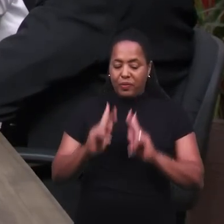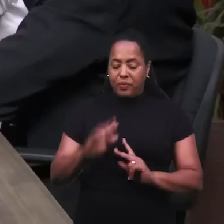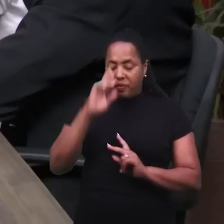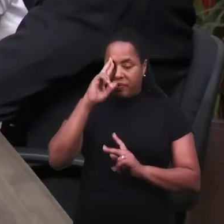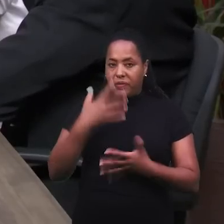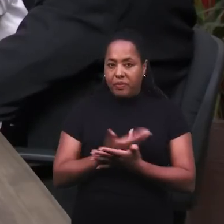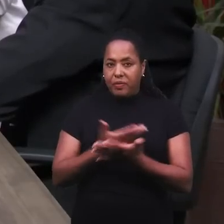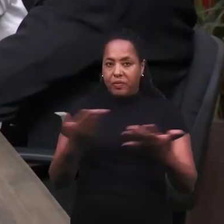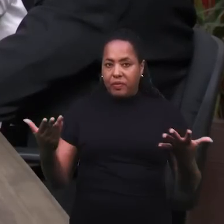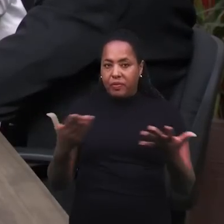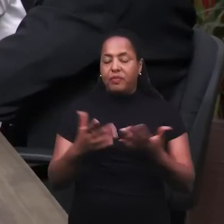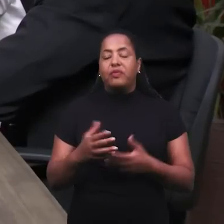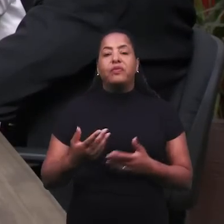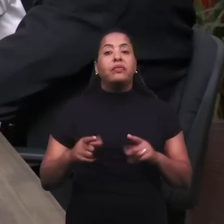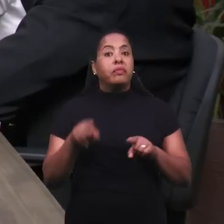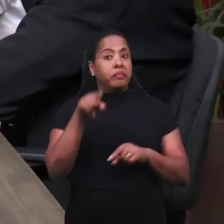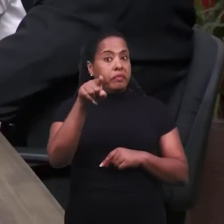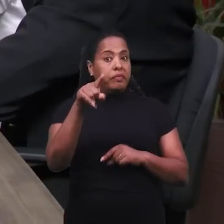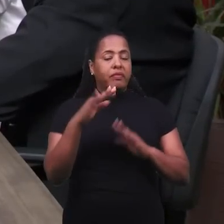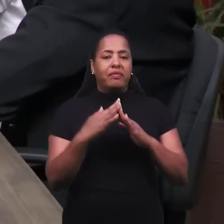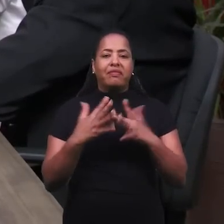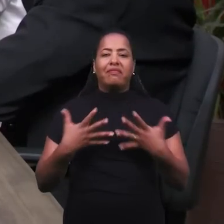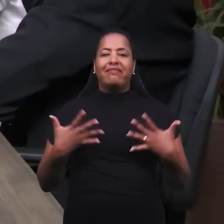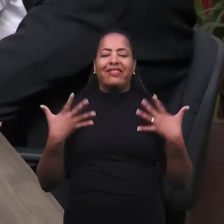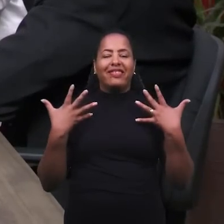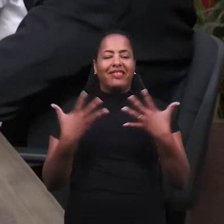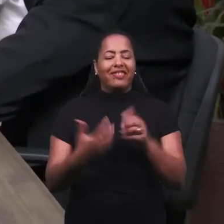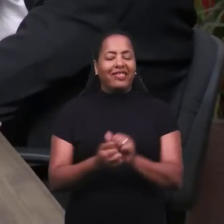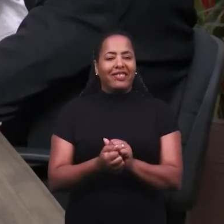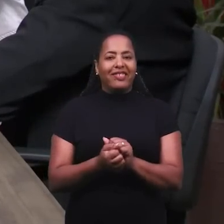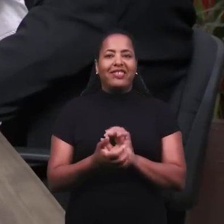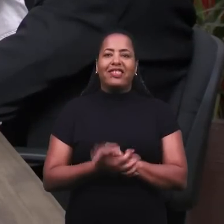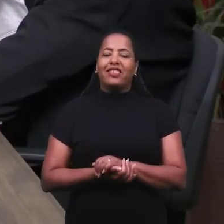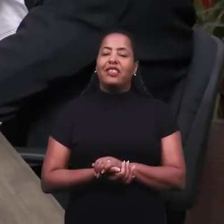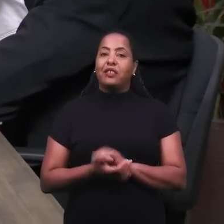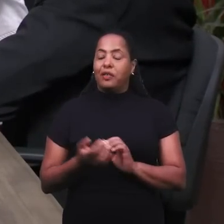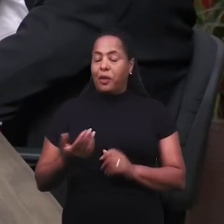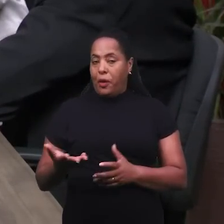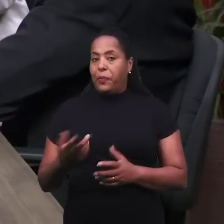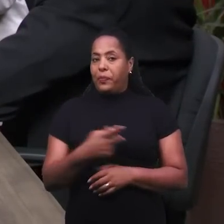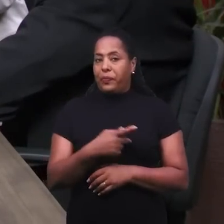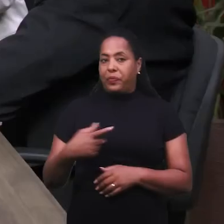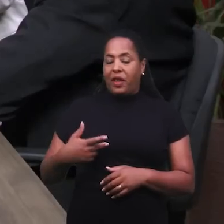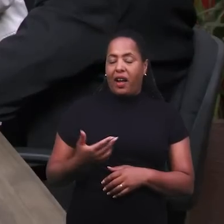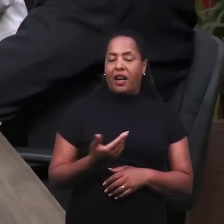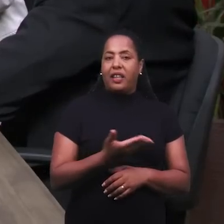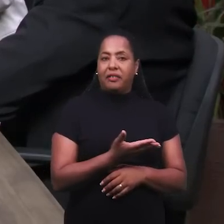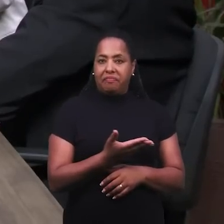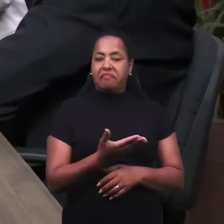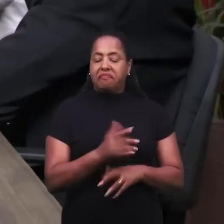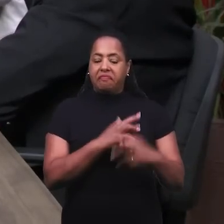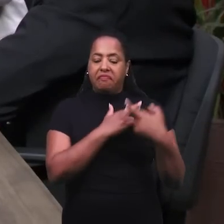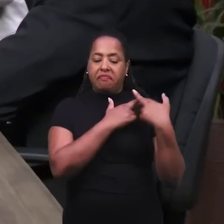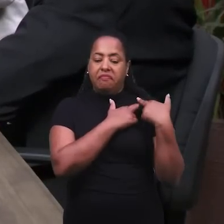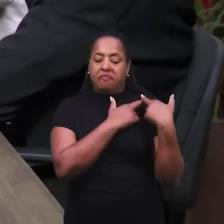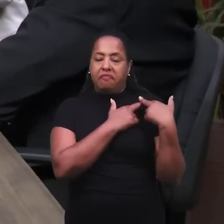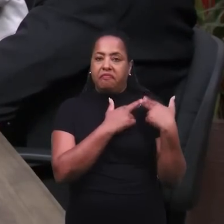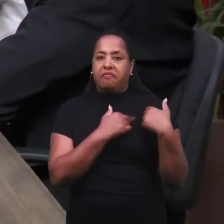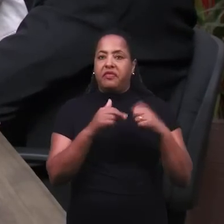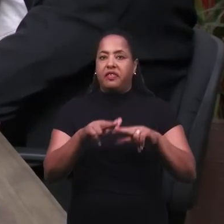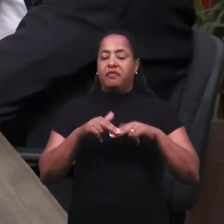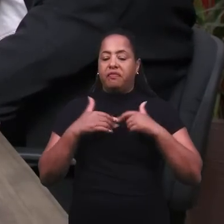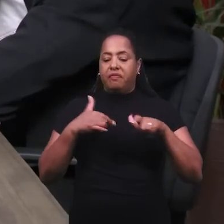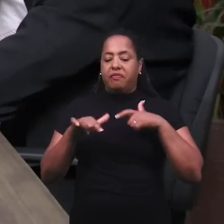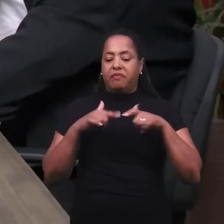companheiros, Amém. Aos que estão em casa, uma alegria estar aqui com vocês. Amém. Pastor Jerônimo, ele é também responsável